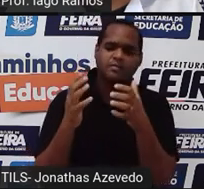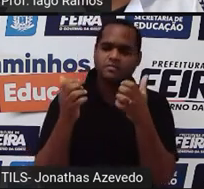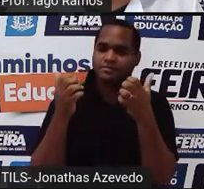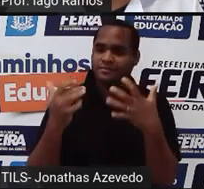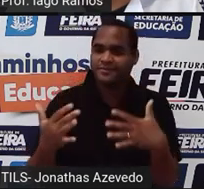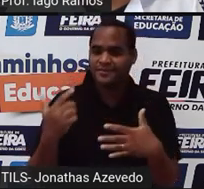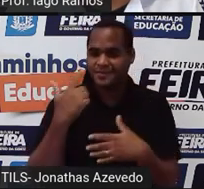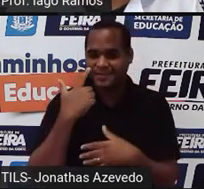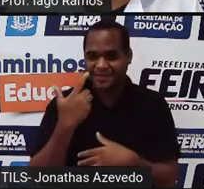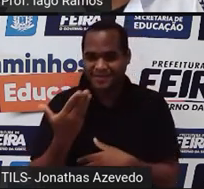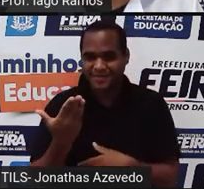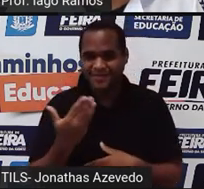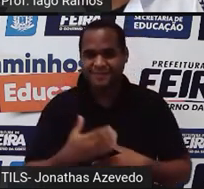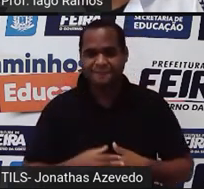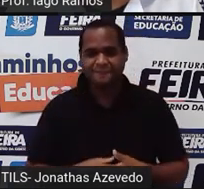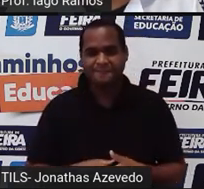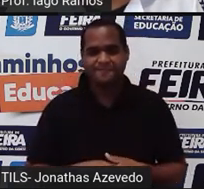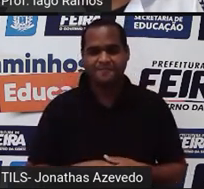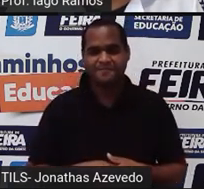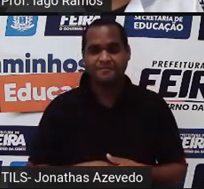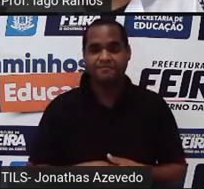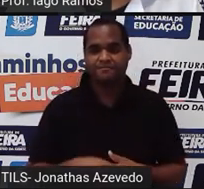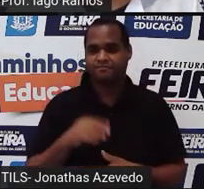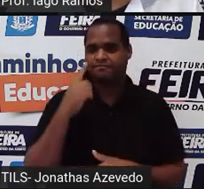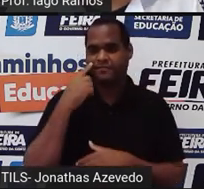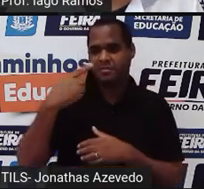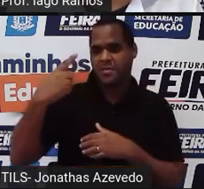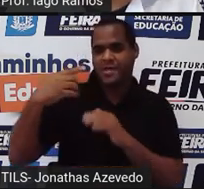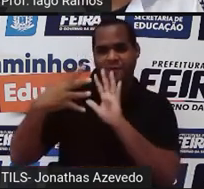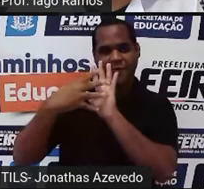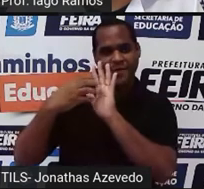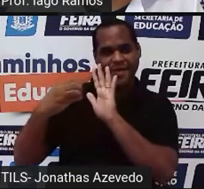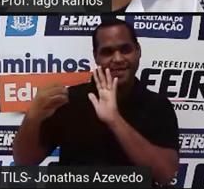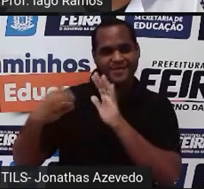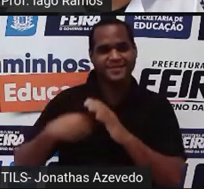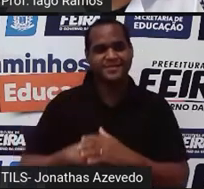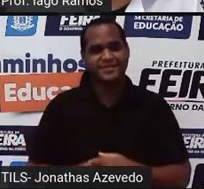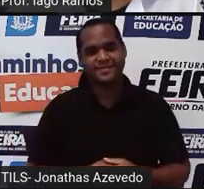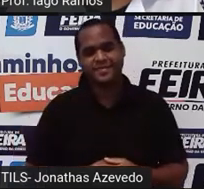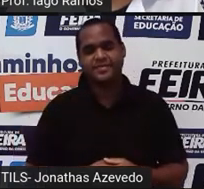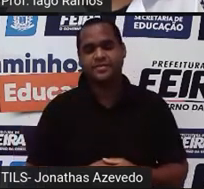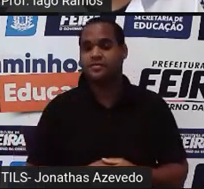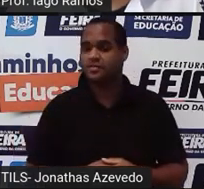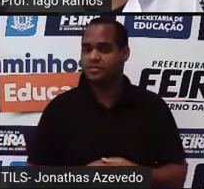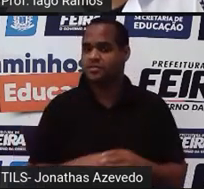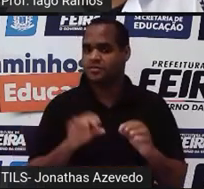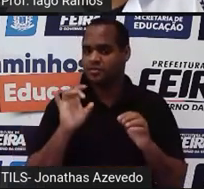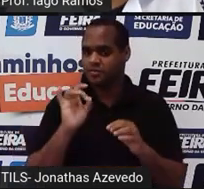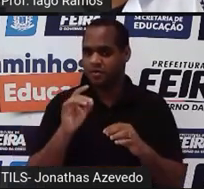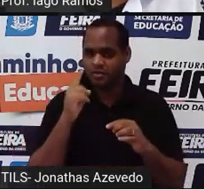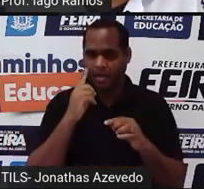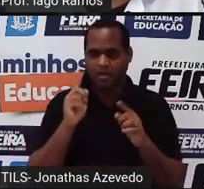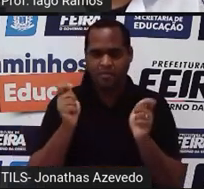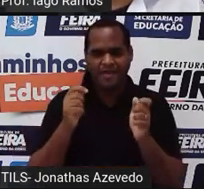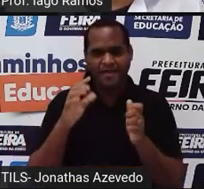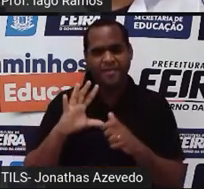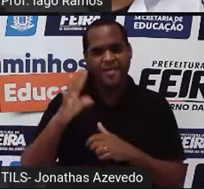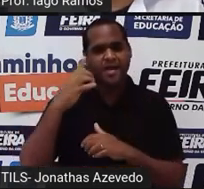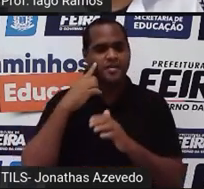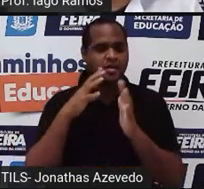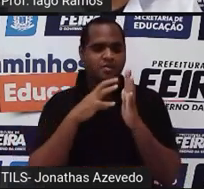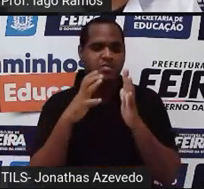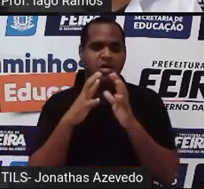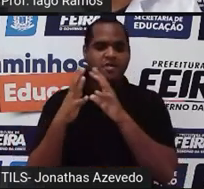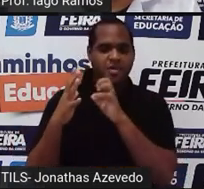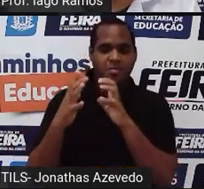da primeira figura. Só que essa reflexão aconteceu em relação a